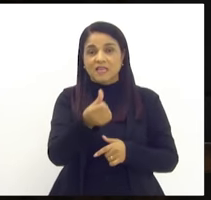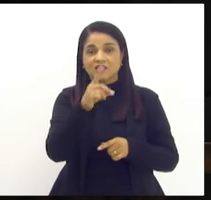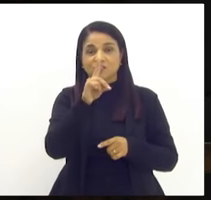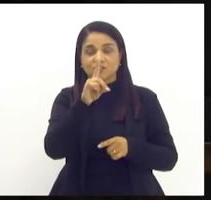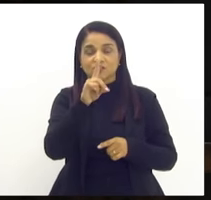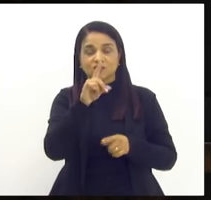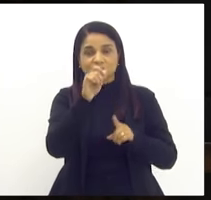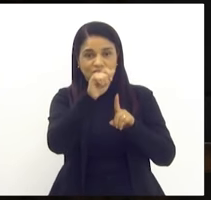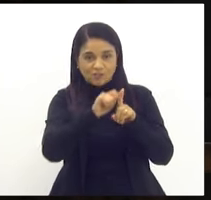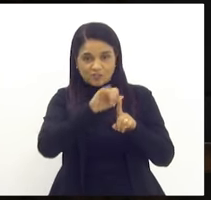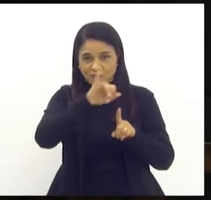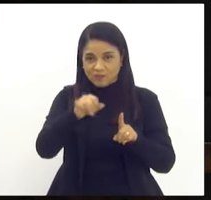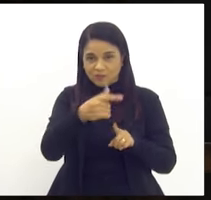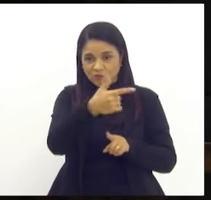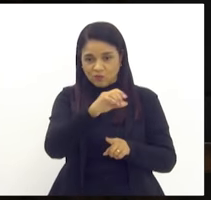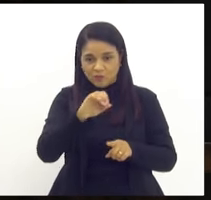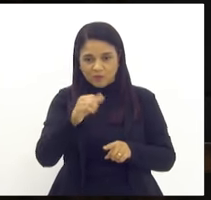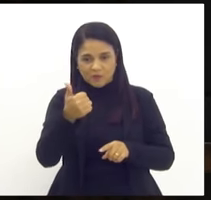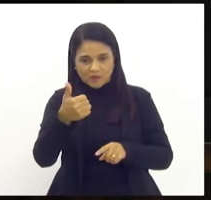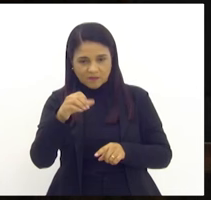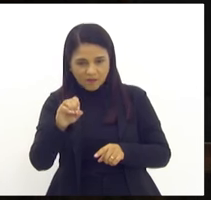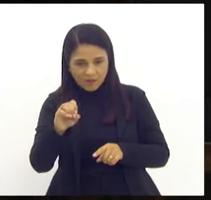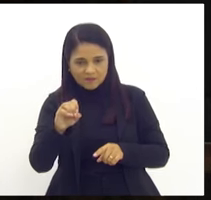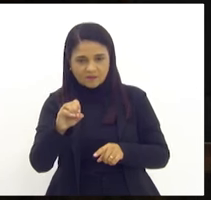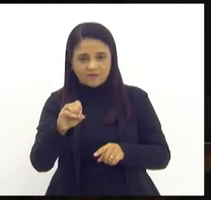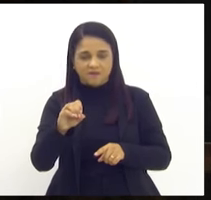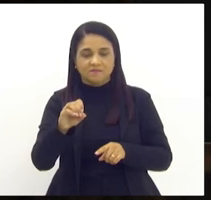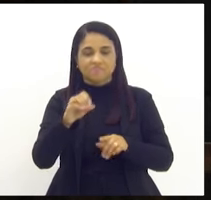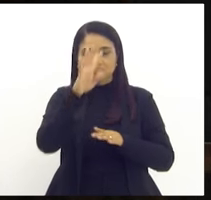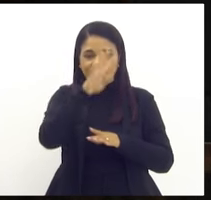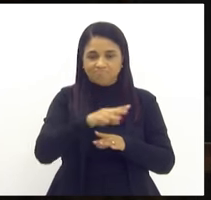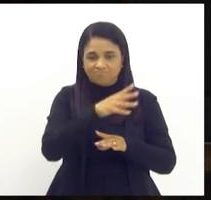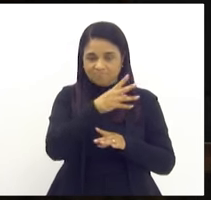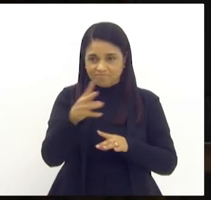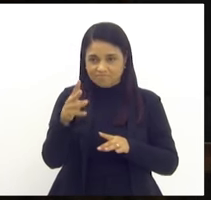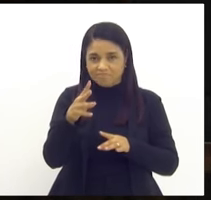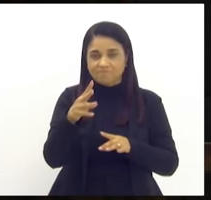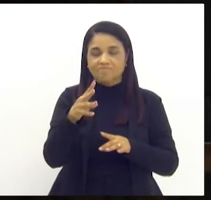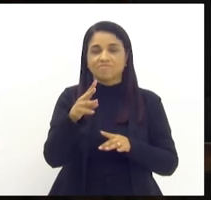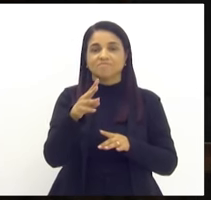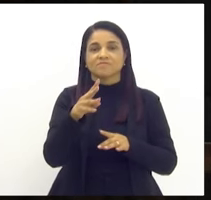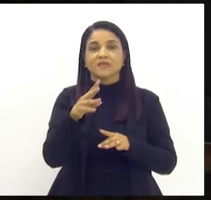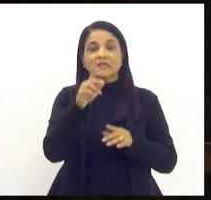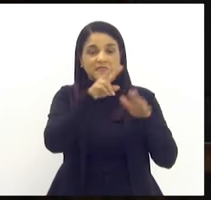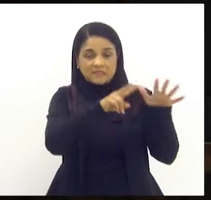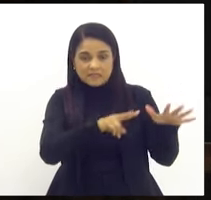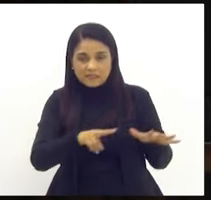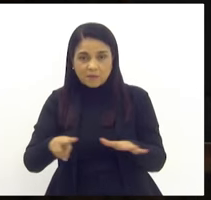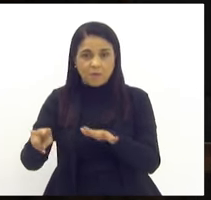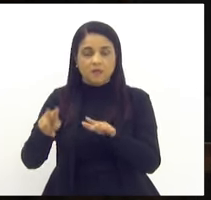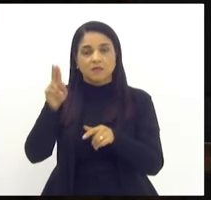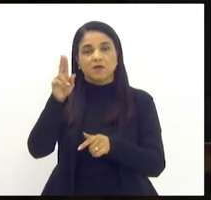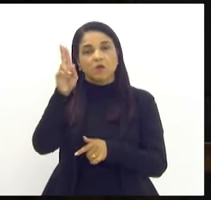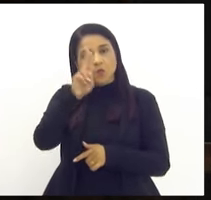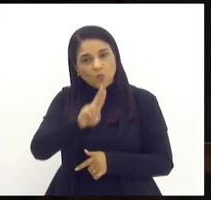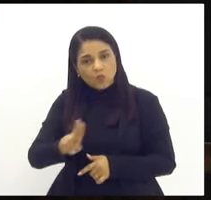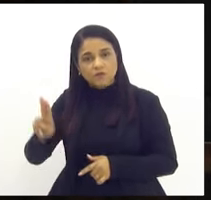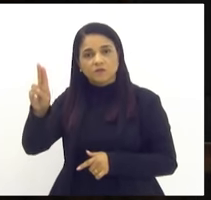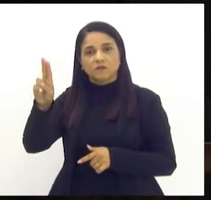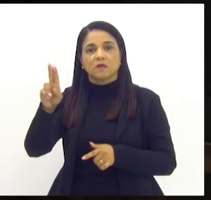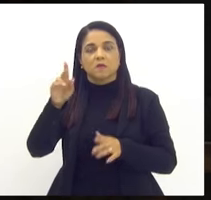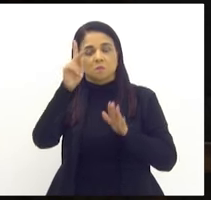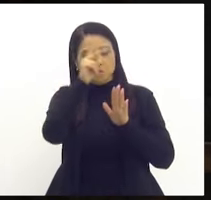2010 para instituir no no calendário Oficial do Estado do Rio de Janeiro a Semana Universitária e o projeto